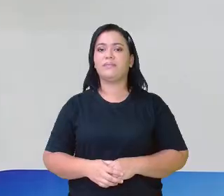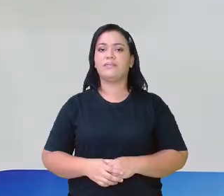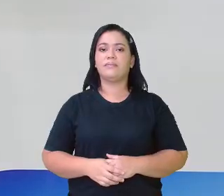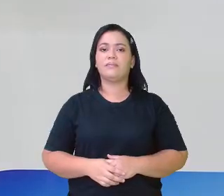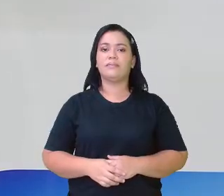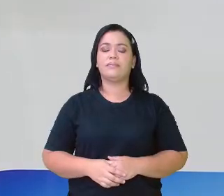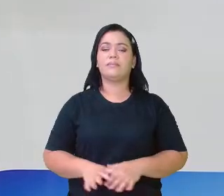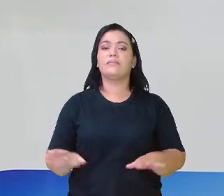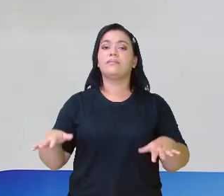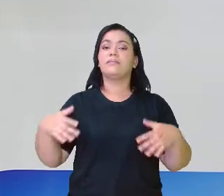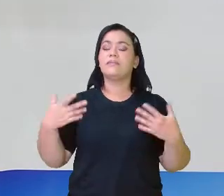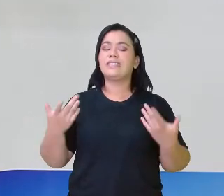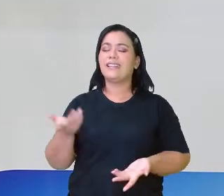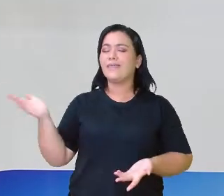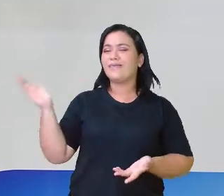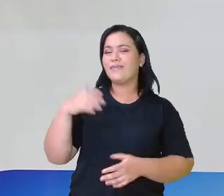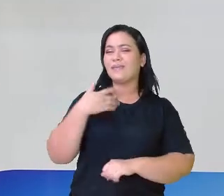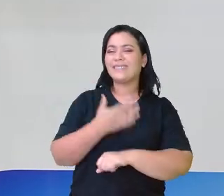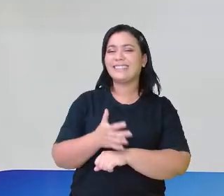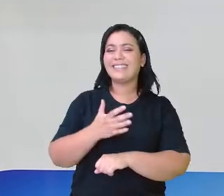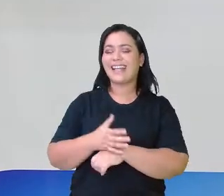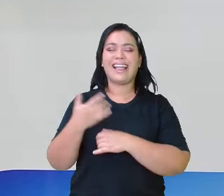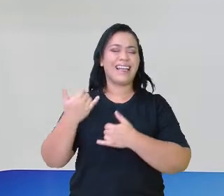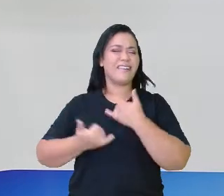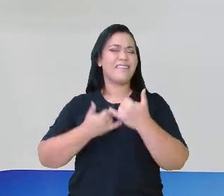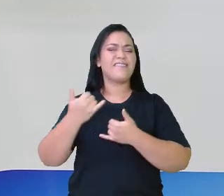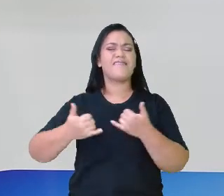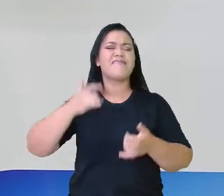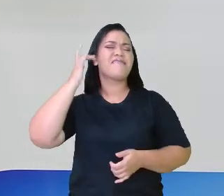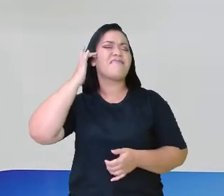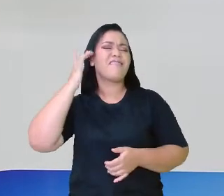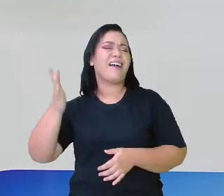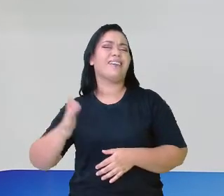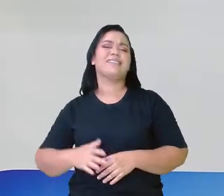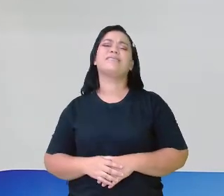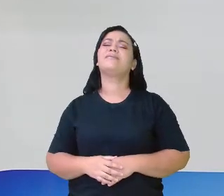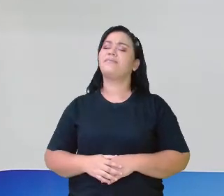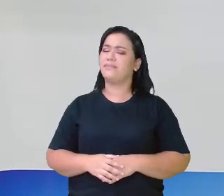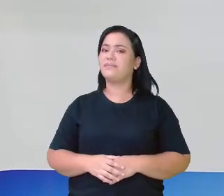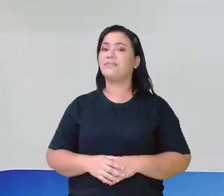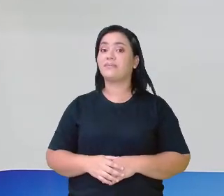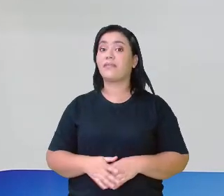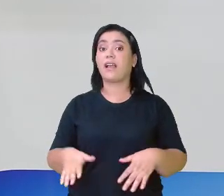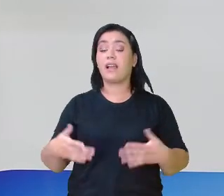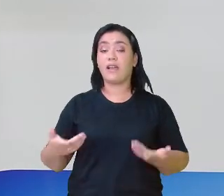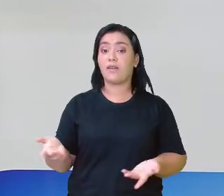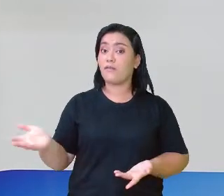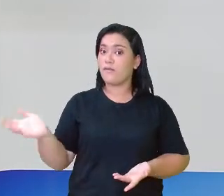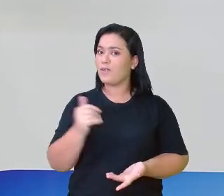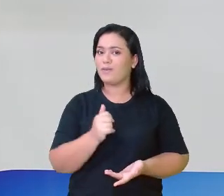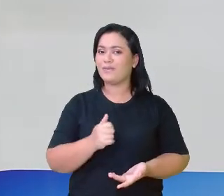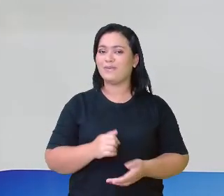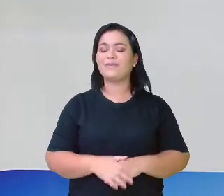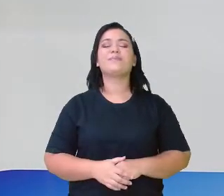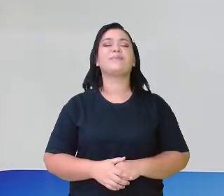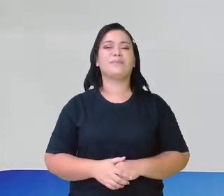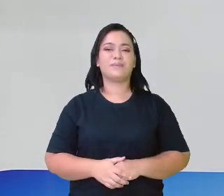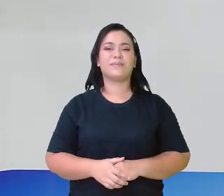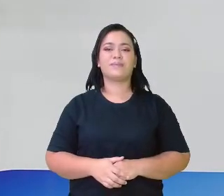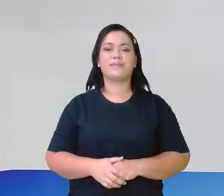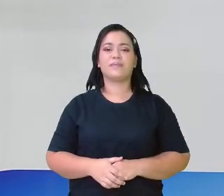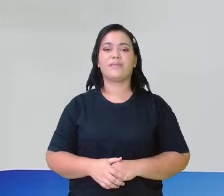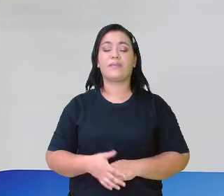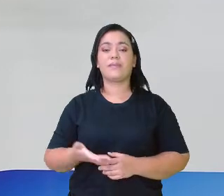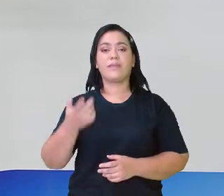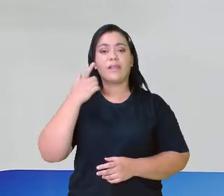Então vamos embora, minha gente, treinar um joguinho aqui fácil, fácil, fácil. Agora vamos lá, né, pessoal? Vamos embora, ó. Bota